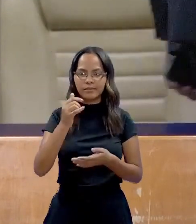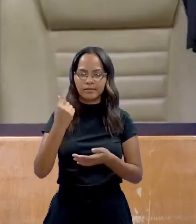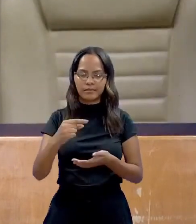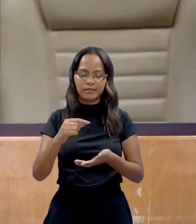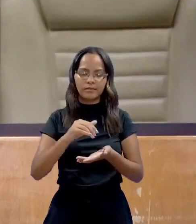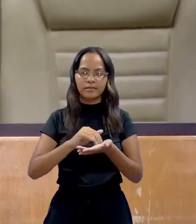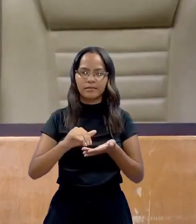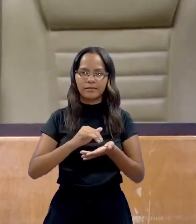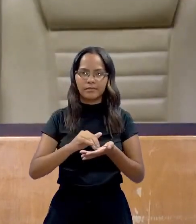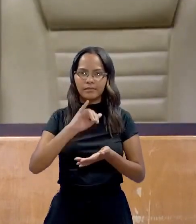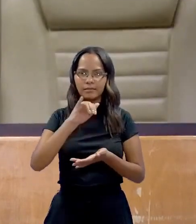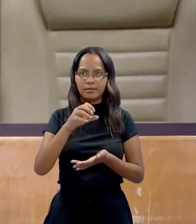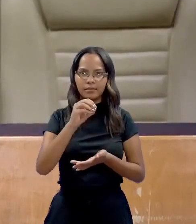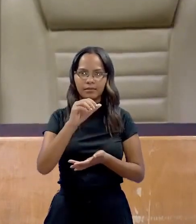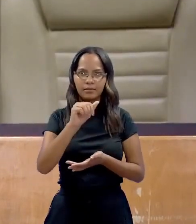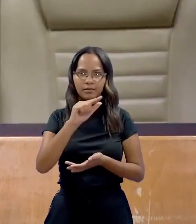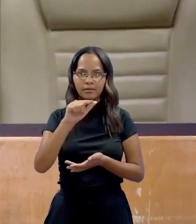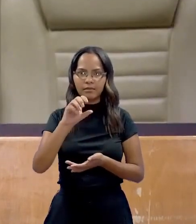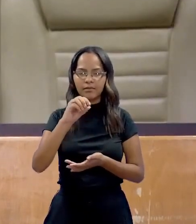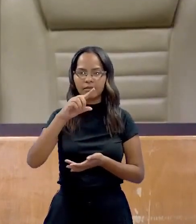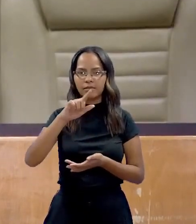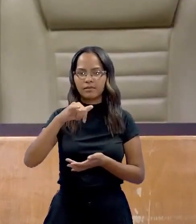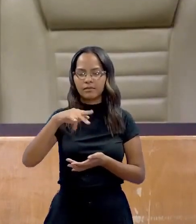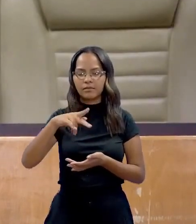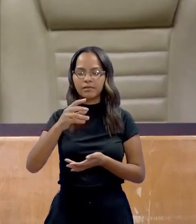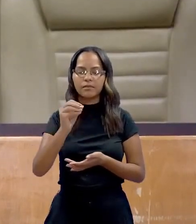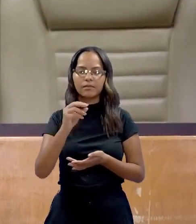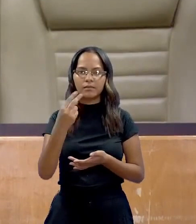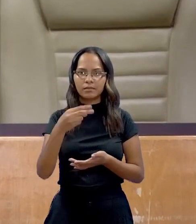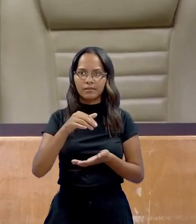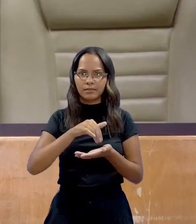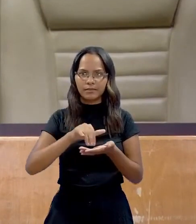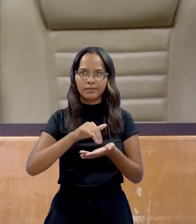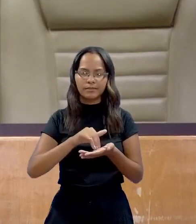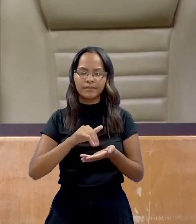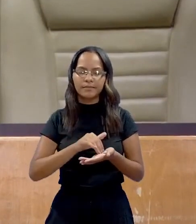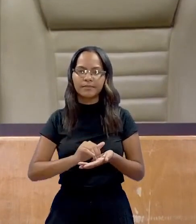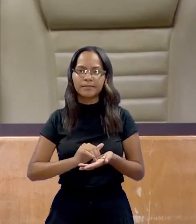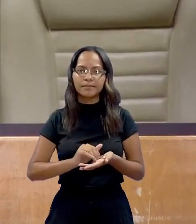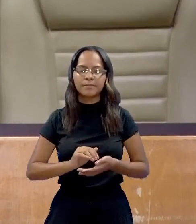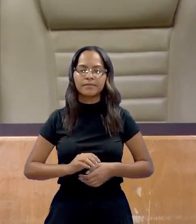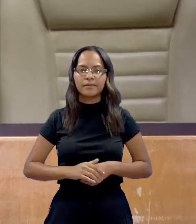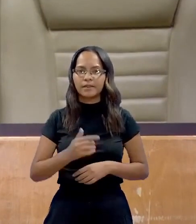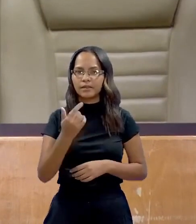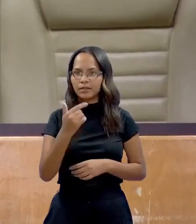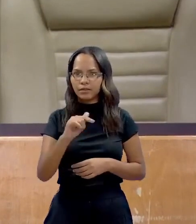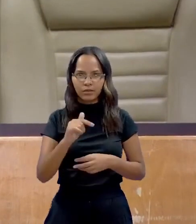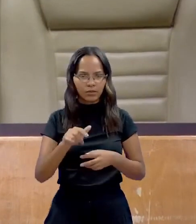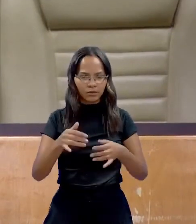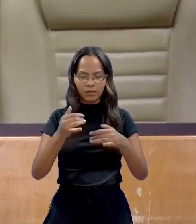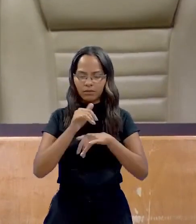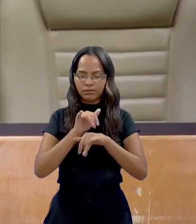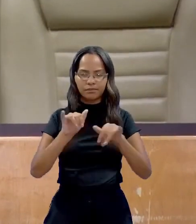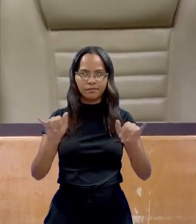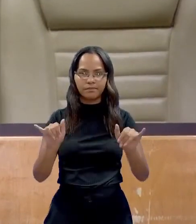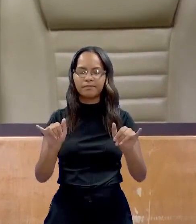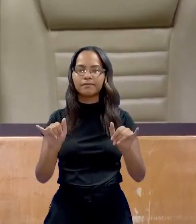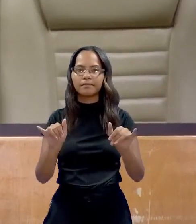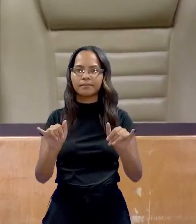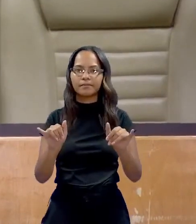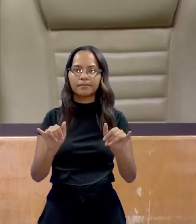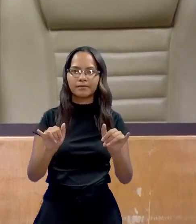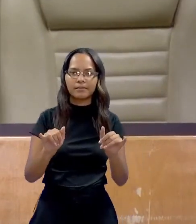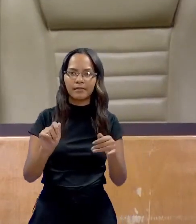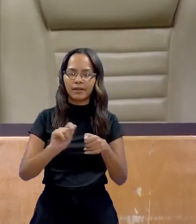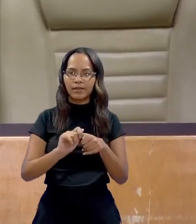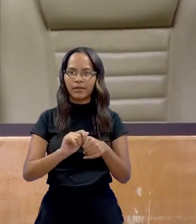secretário em exercício, e vereador Joãozinho Guimarães, segundo secretário em exercício. Não houve leitura do expediente. Foi realizado um minuto